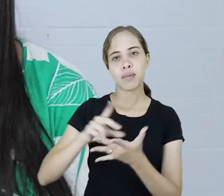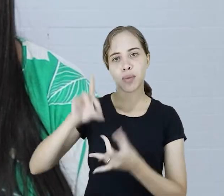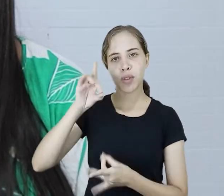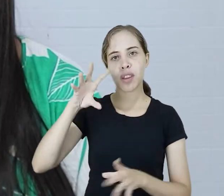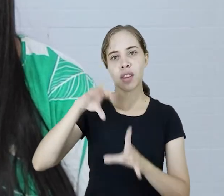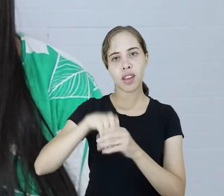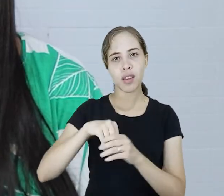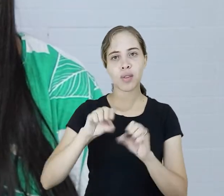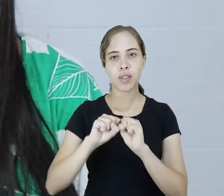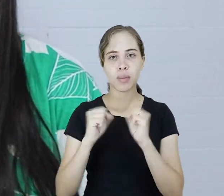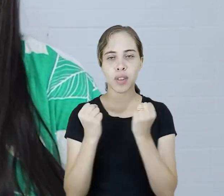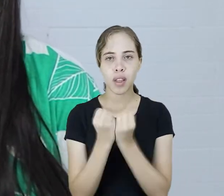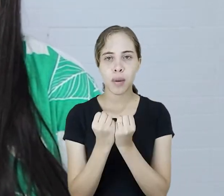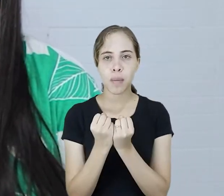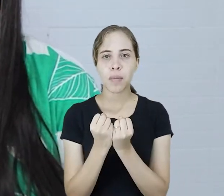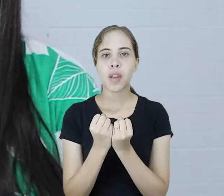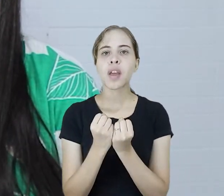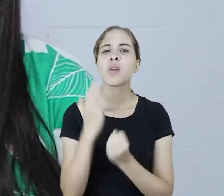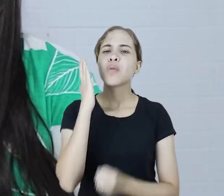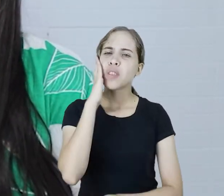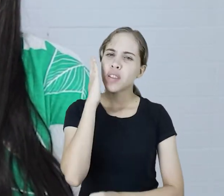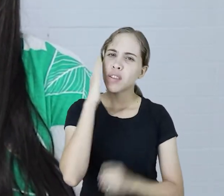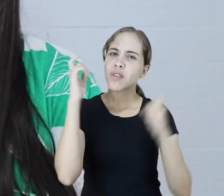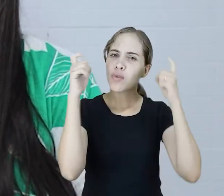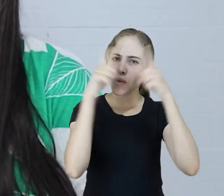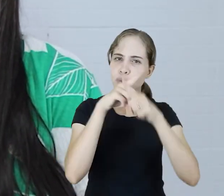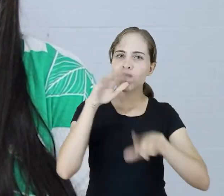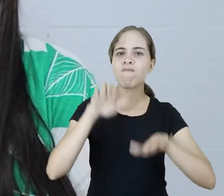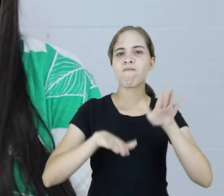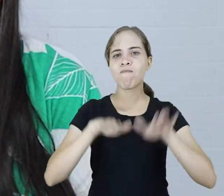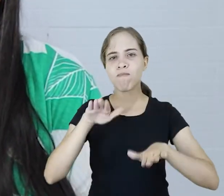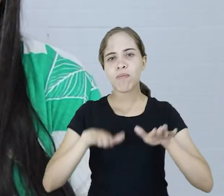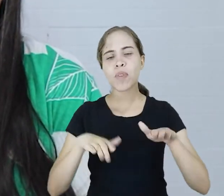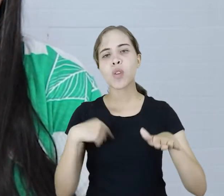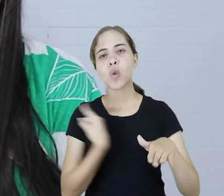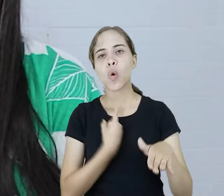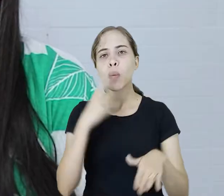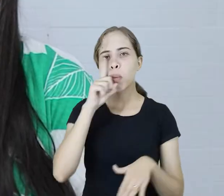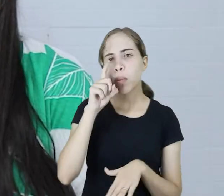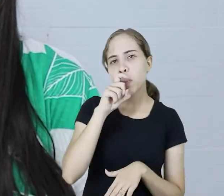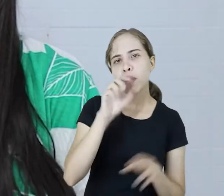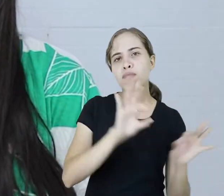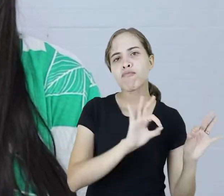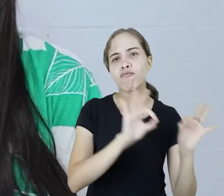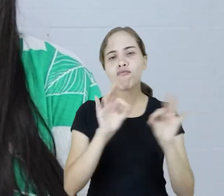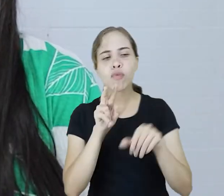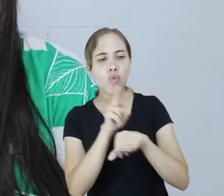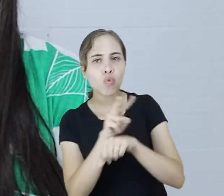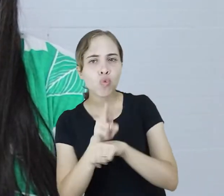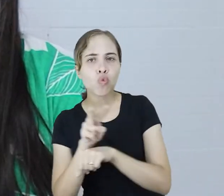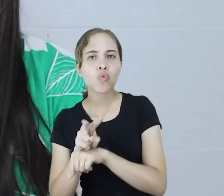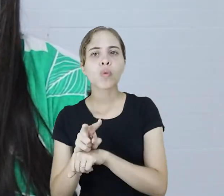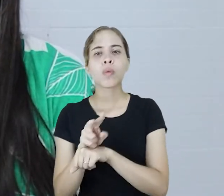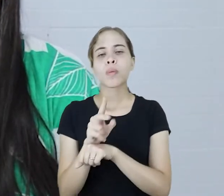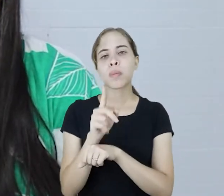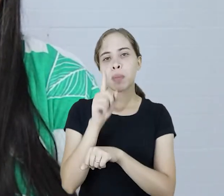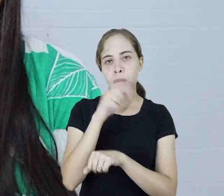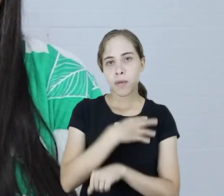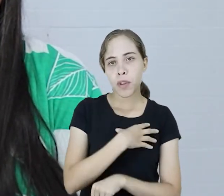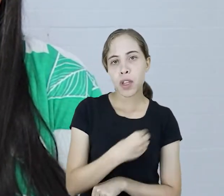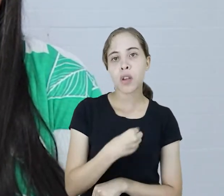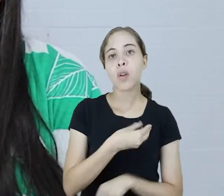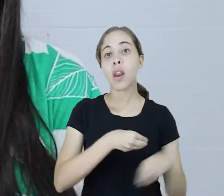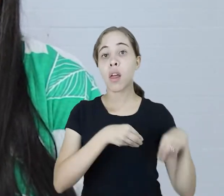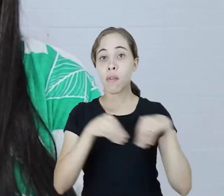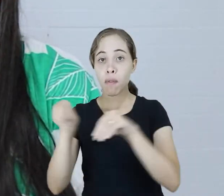seminário. Sei que às vezes é difícil como pais nós acompanharmos os nossos filhos, levá-los para a